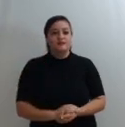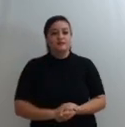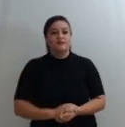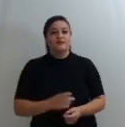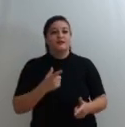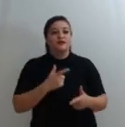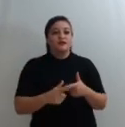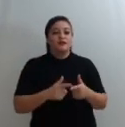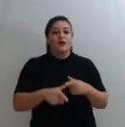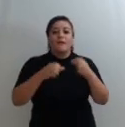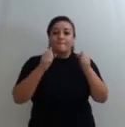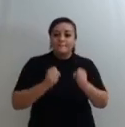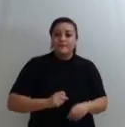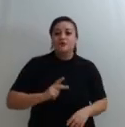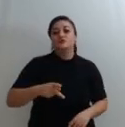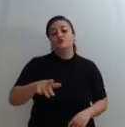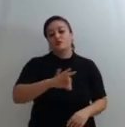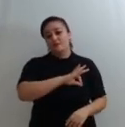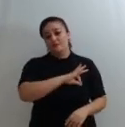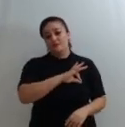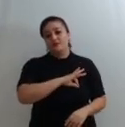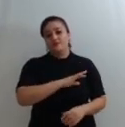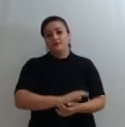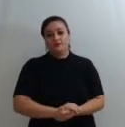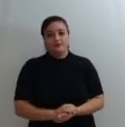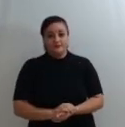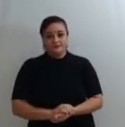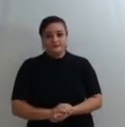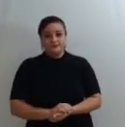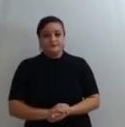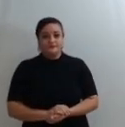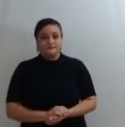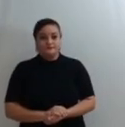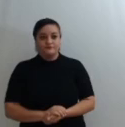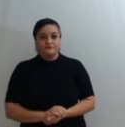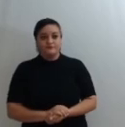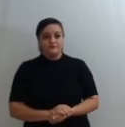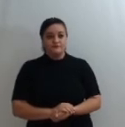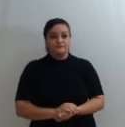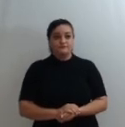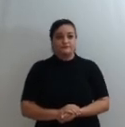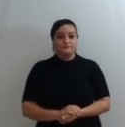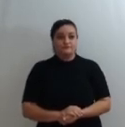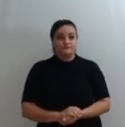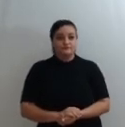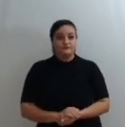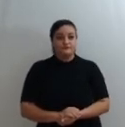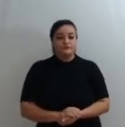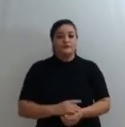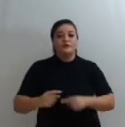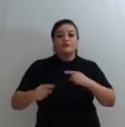pode permanecer na polícia. Então, claro que também não é objeto de interpretação, aqui nós estamos tratando do